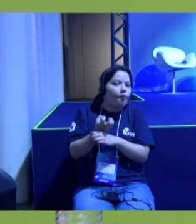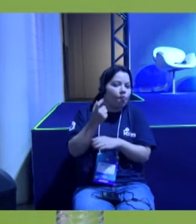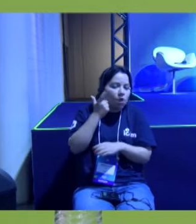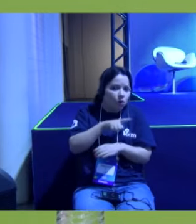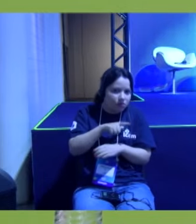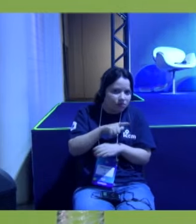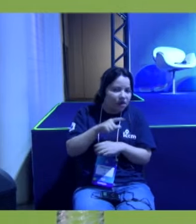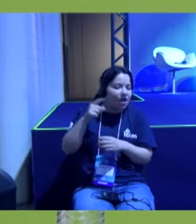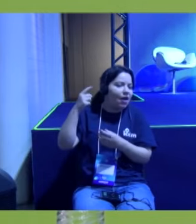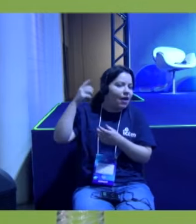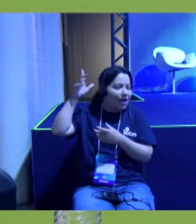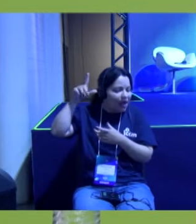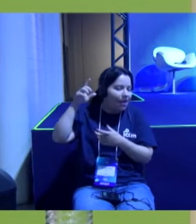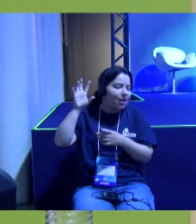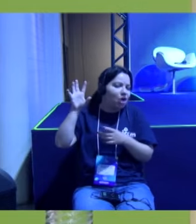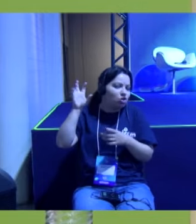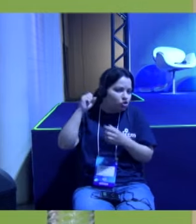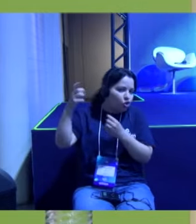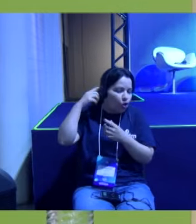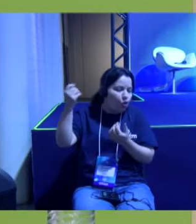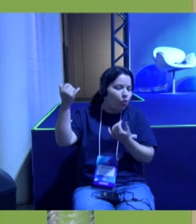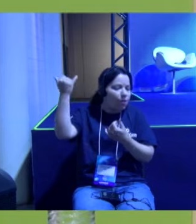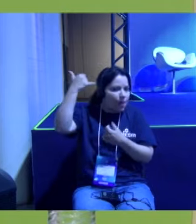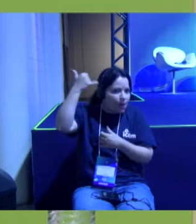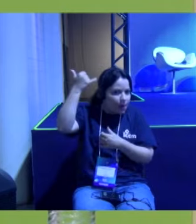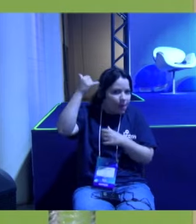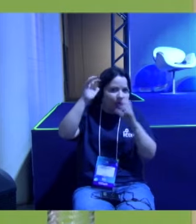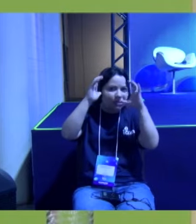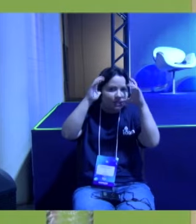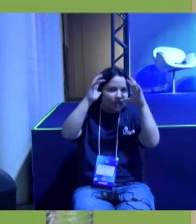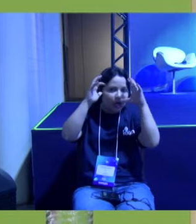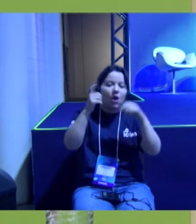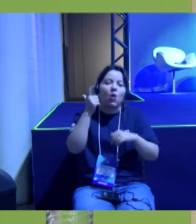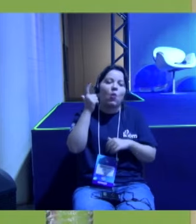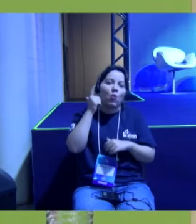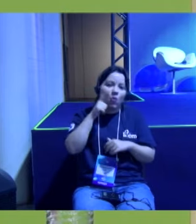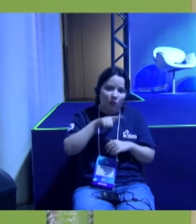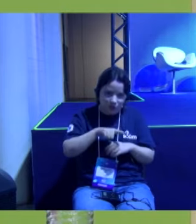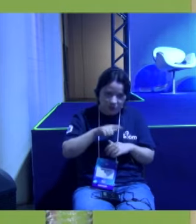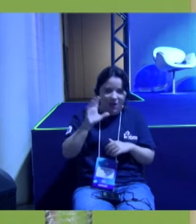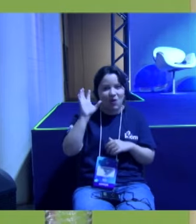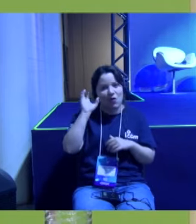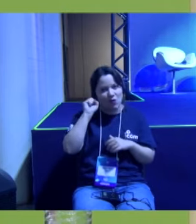faz a transmissão para ela, então manda as mensagens para o cérebro dela e ela consegue